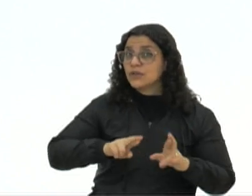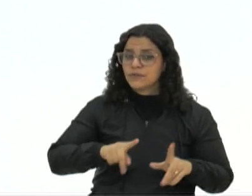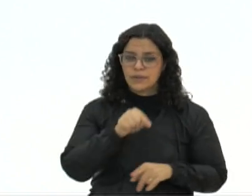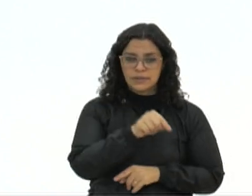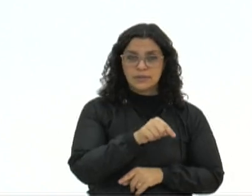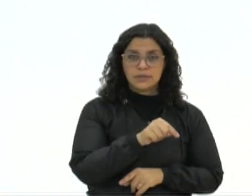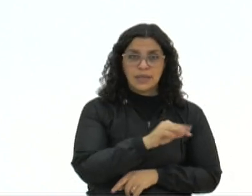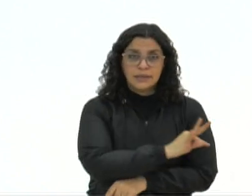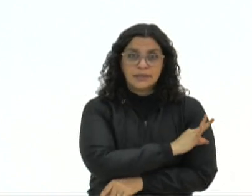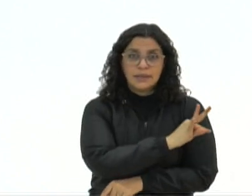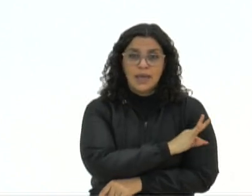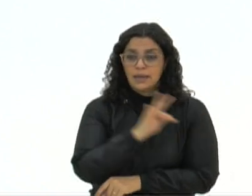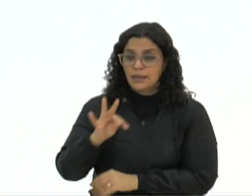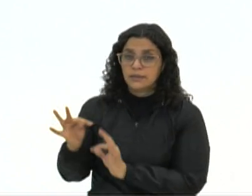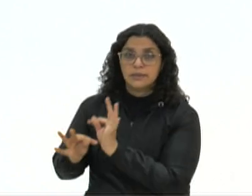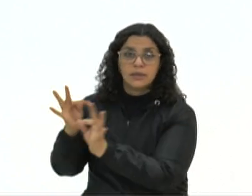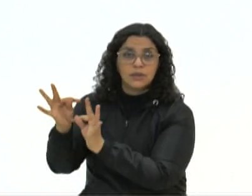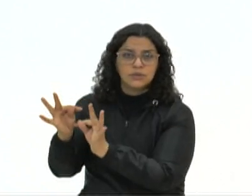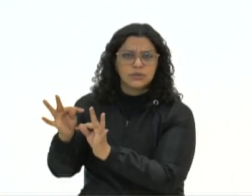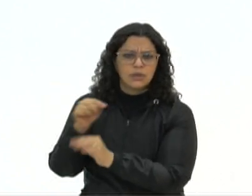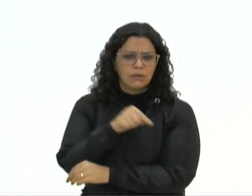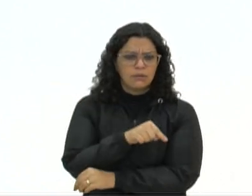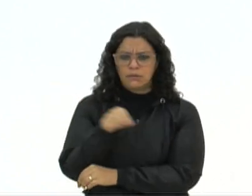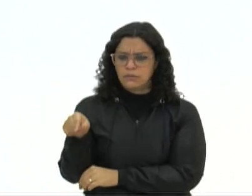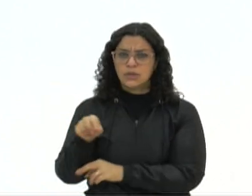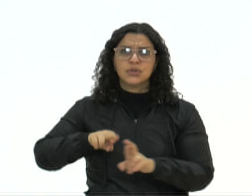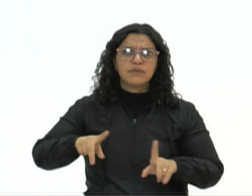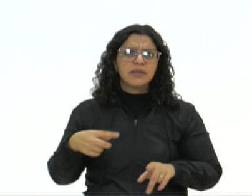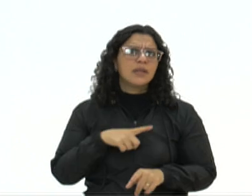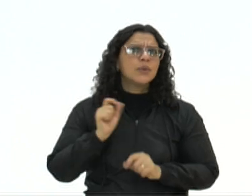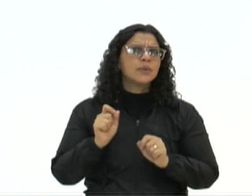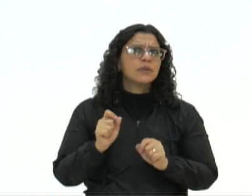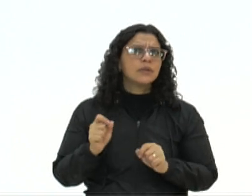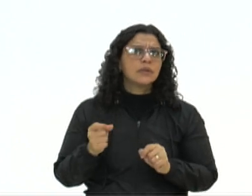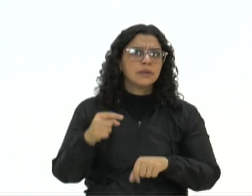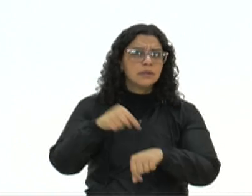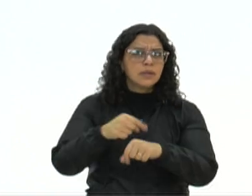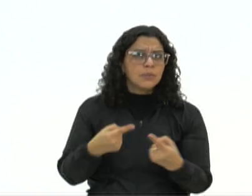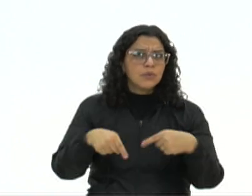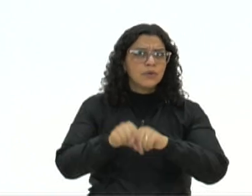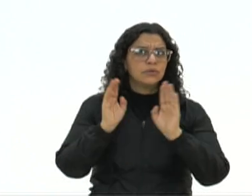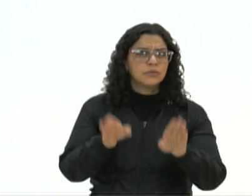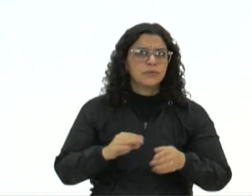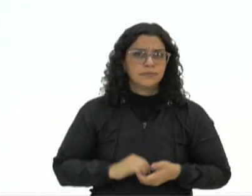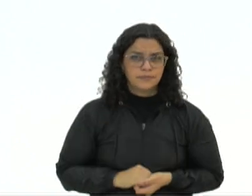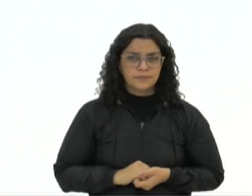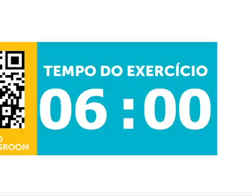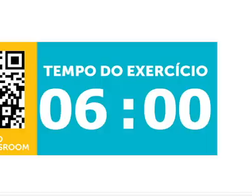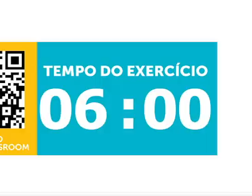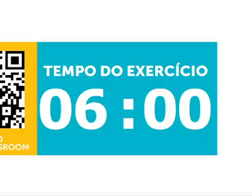e tecnologia. Veja só, a gente acabou de falar sobre isso, tá? Reloginho na tela para vocês.